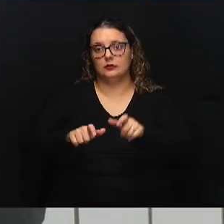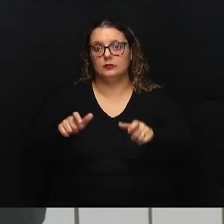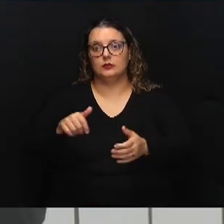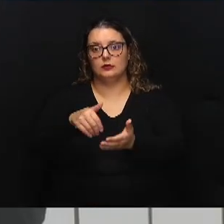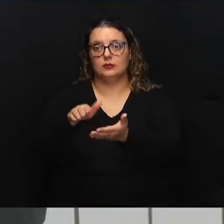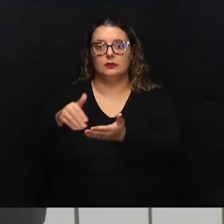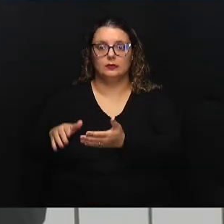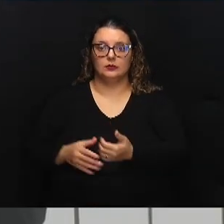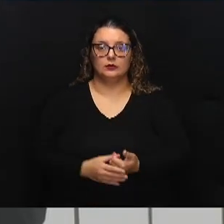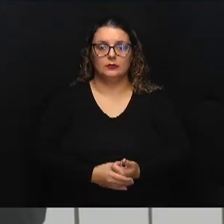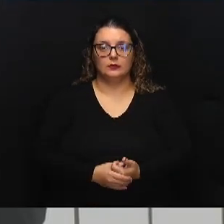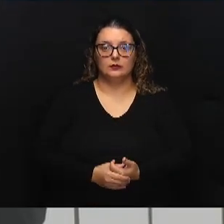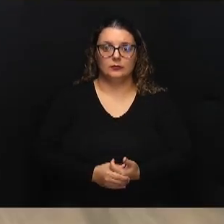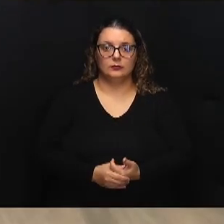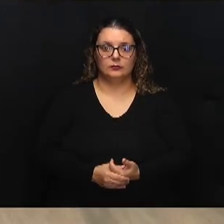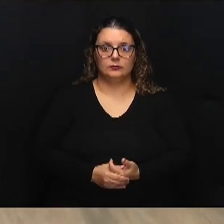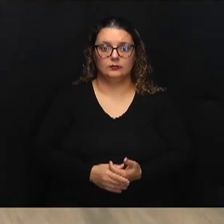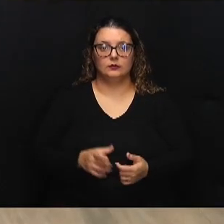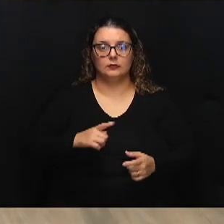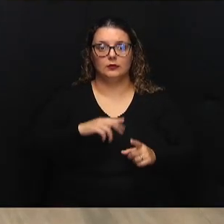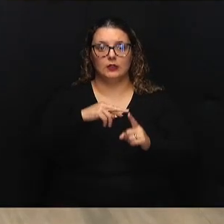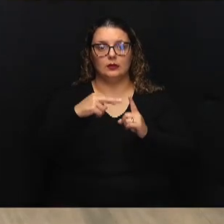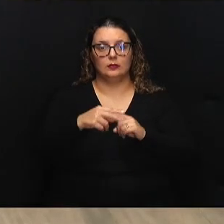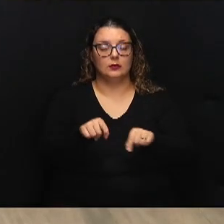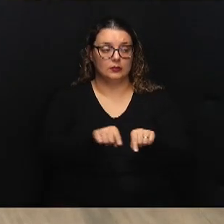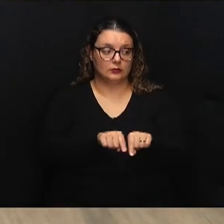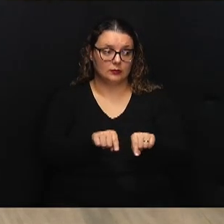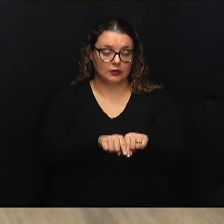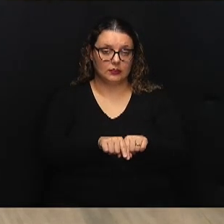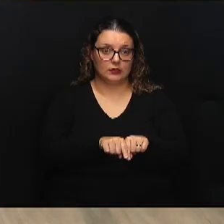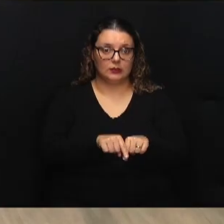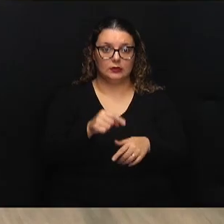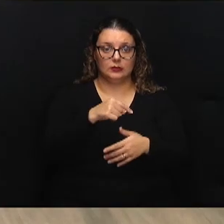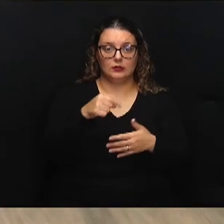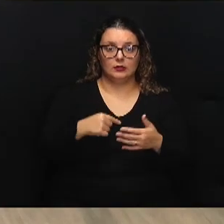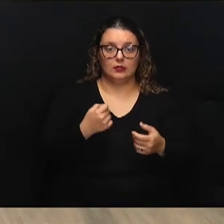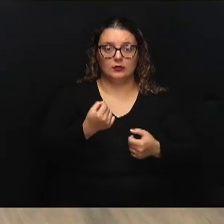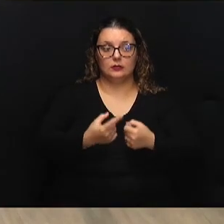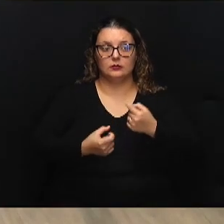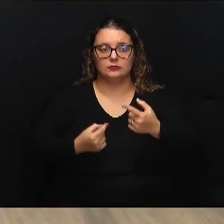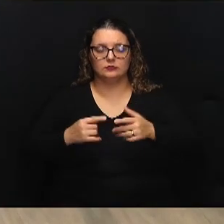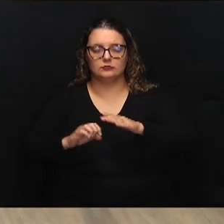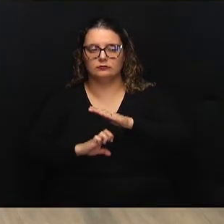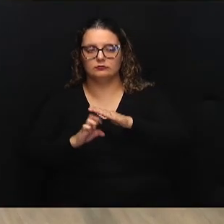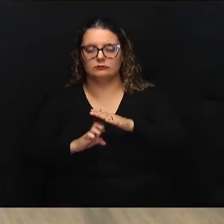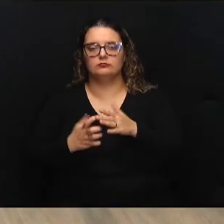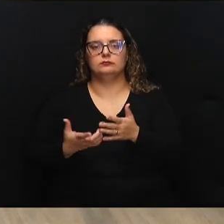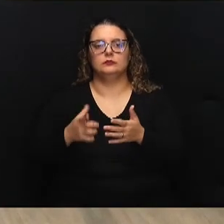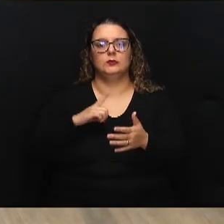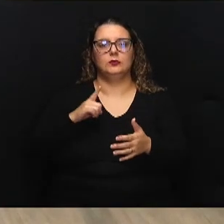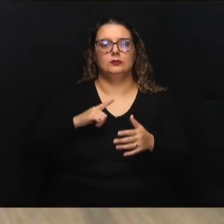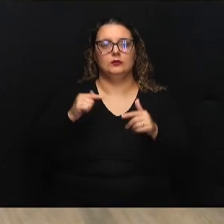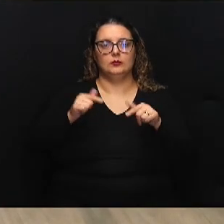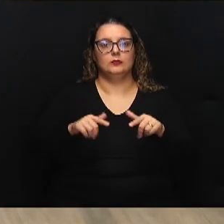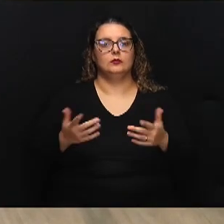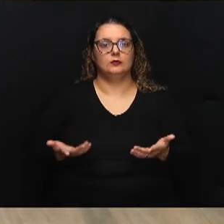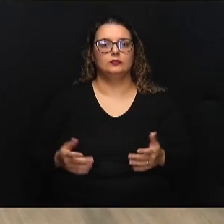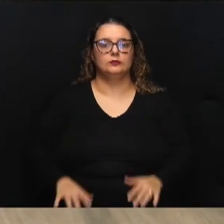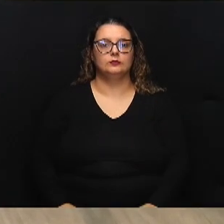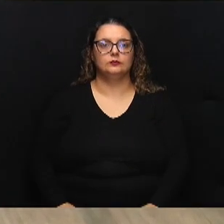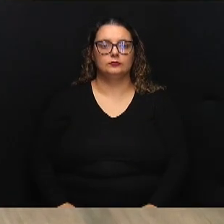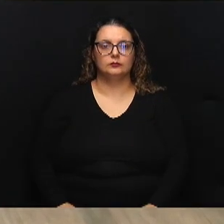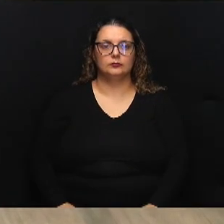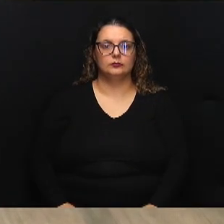tá? Tem um ponto também que algumas empresas, elas têm um espaço que é